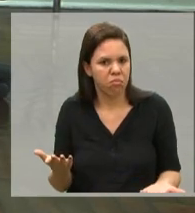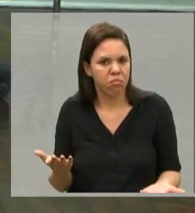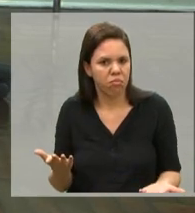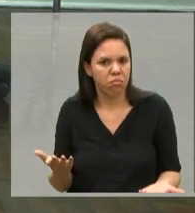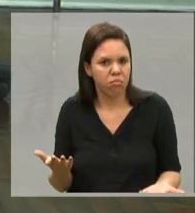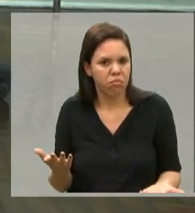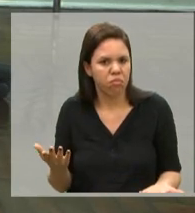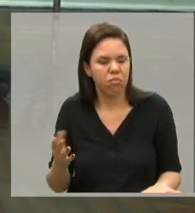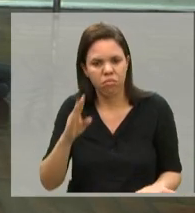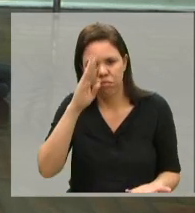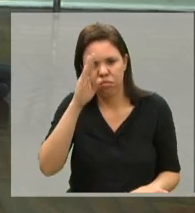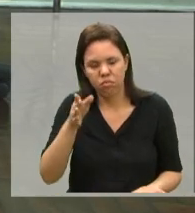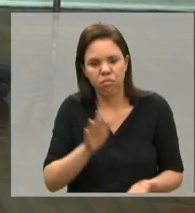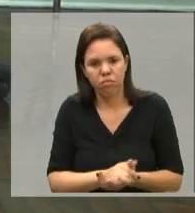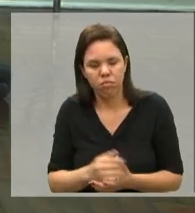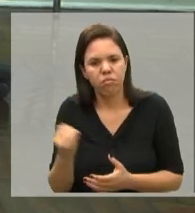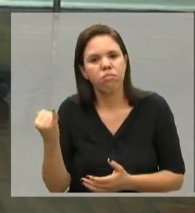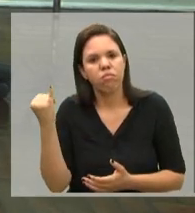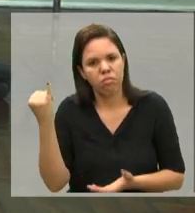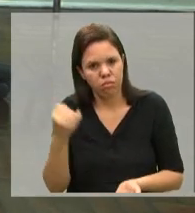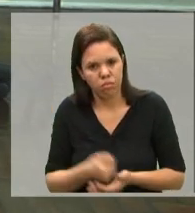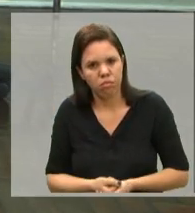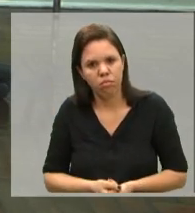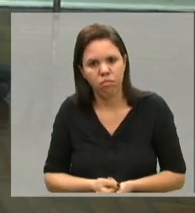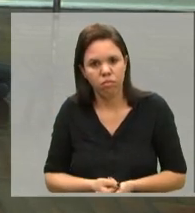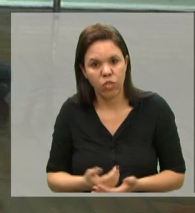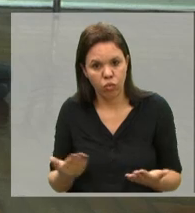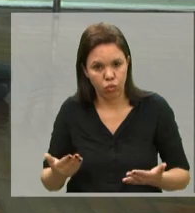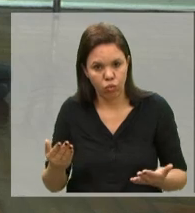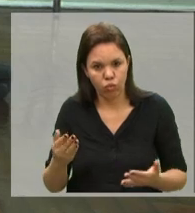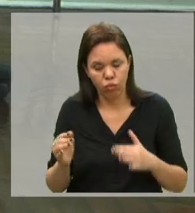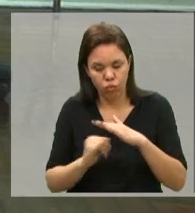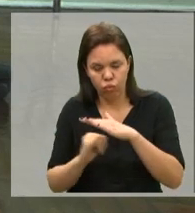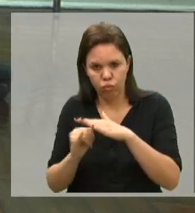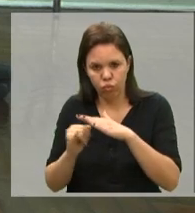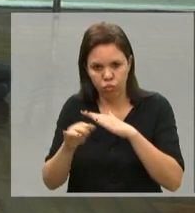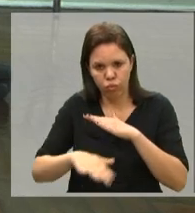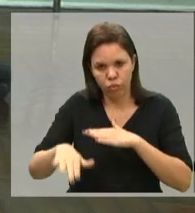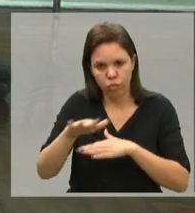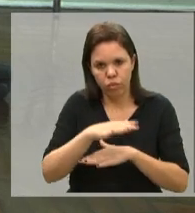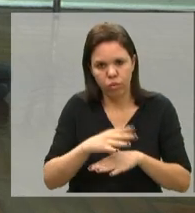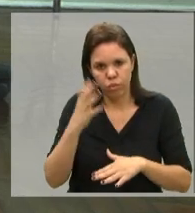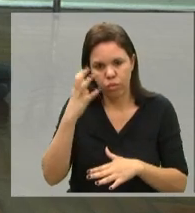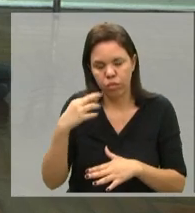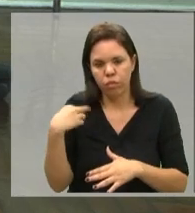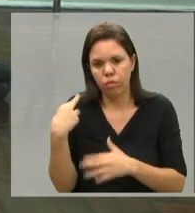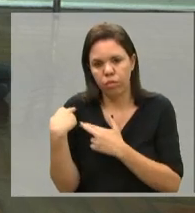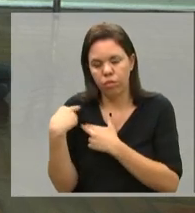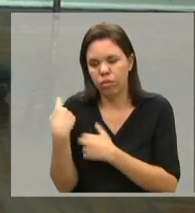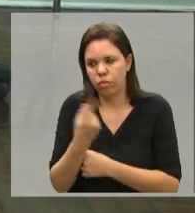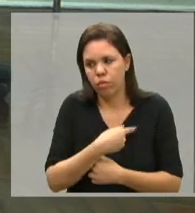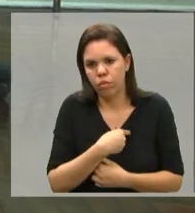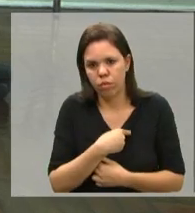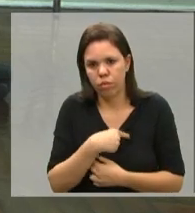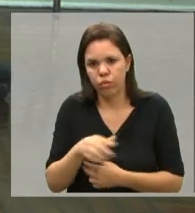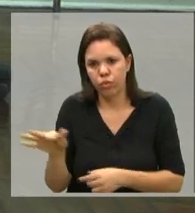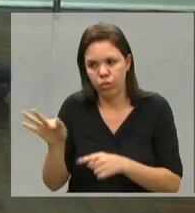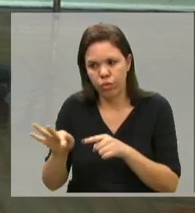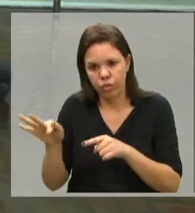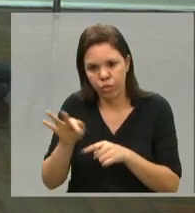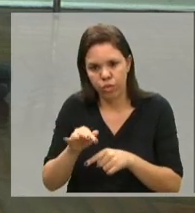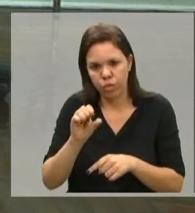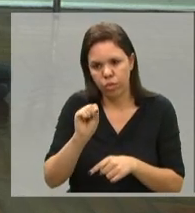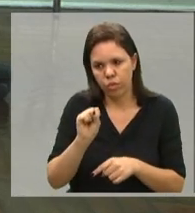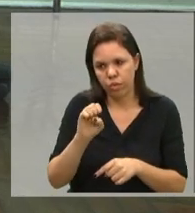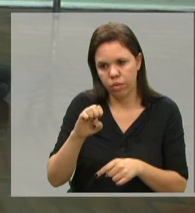né, é fundamental, é importante. Então, hoje, as instituições sérias, como as nossas, né, Universidade de São Francisco e